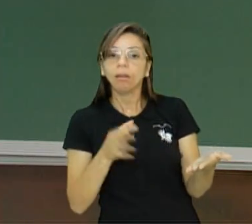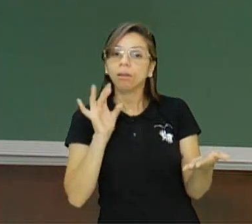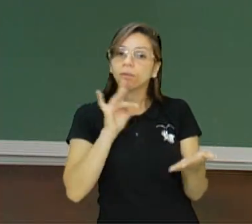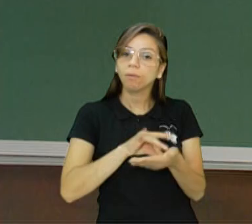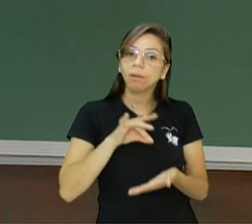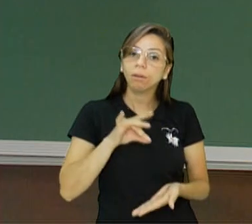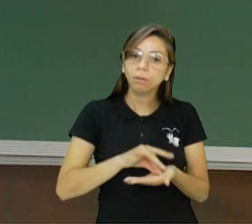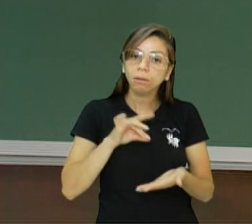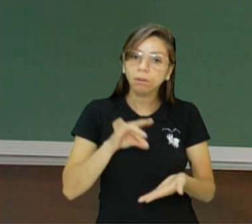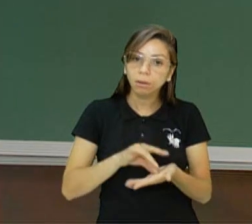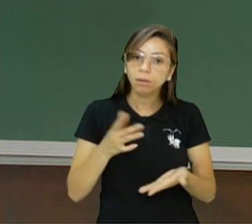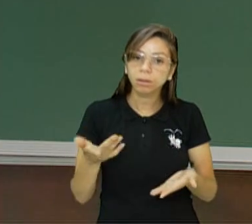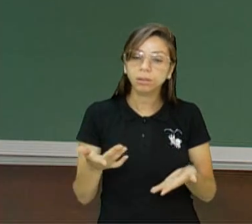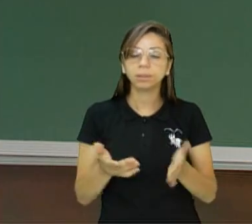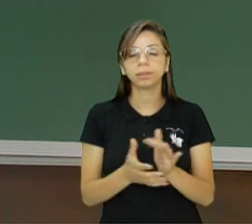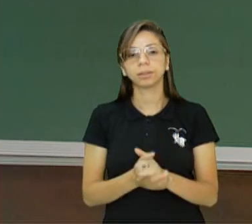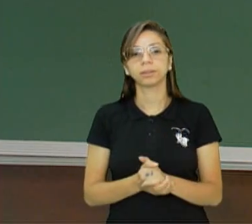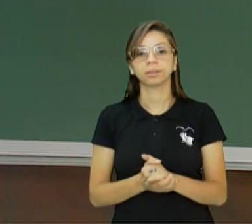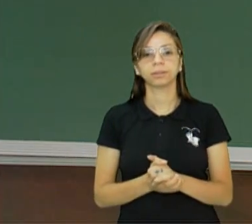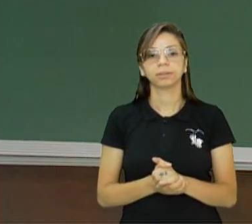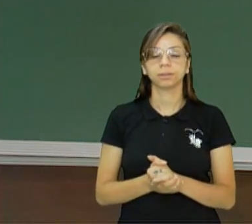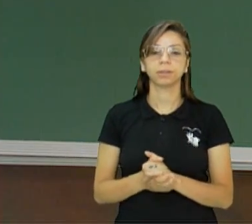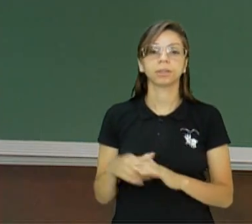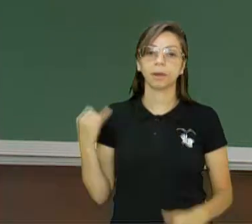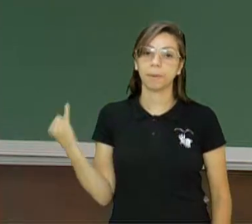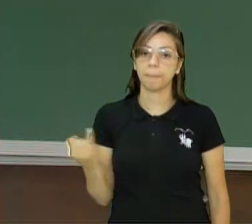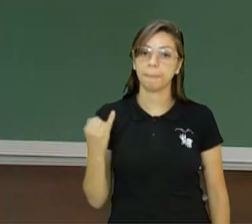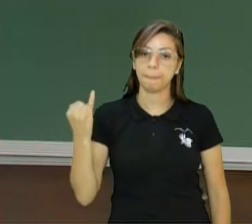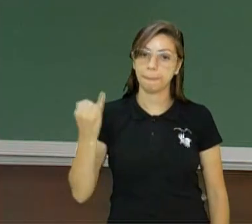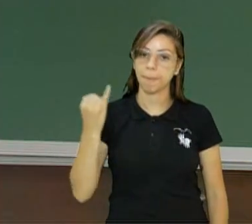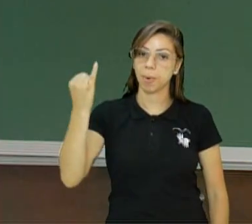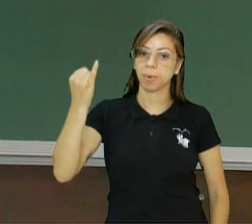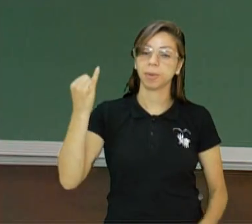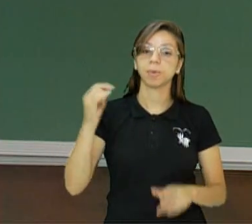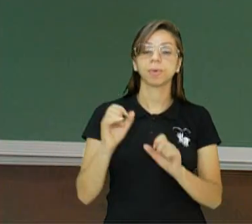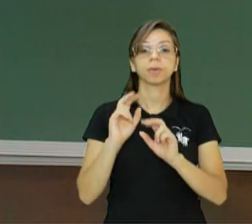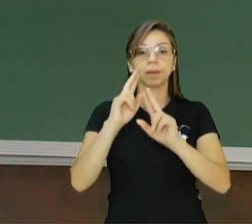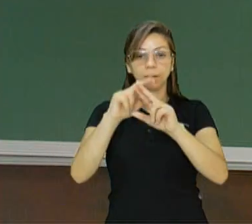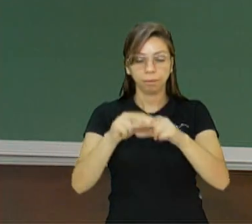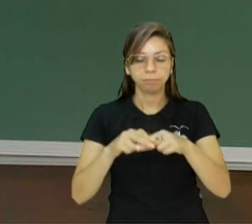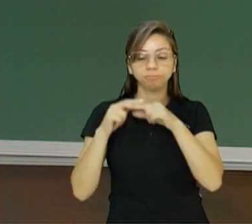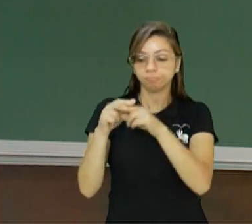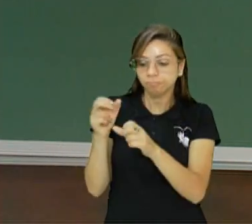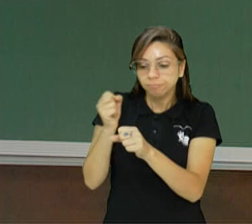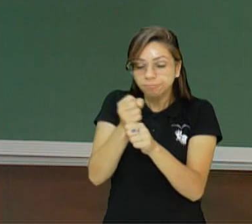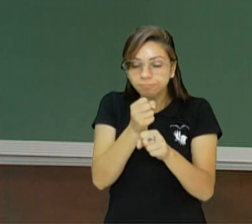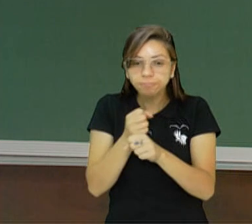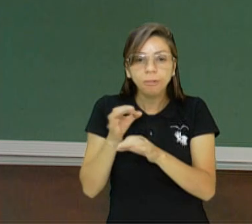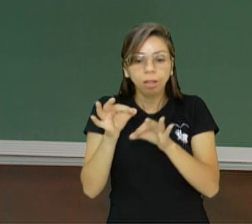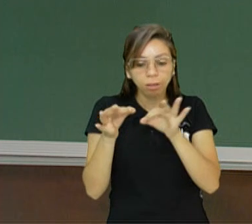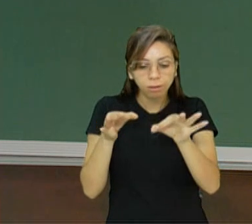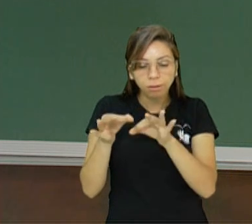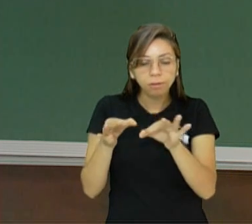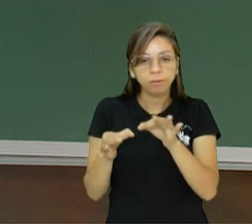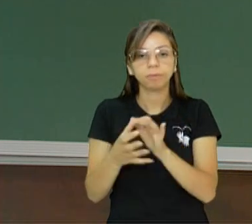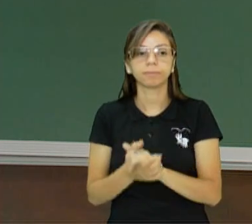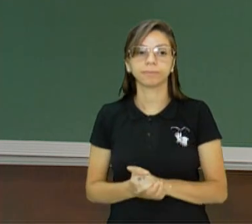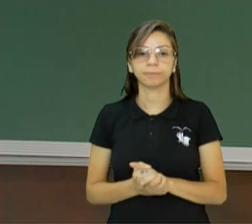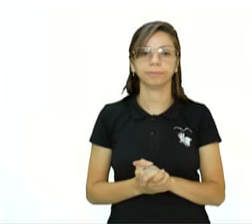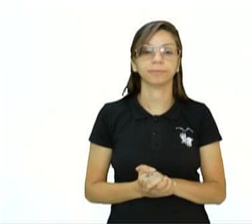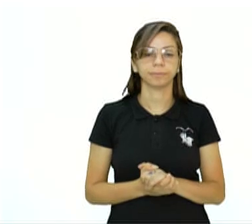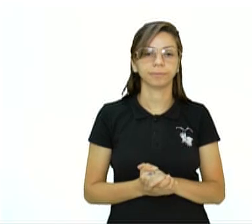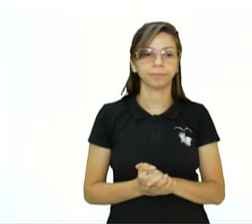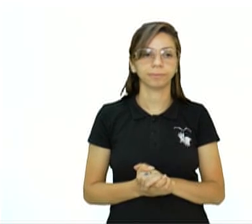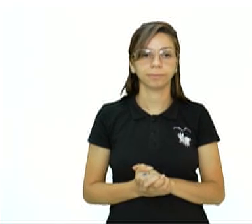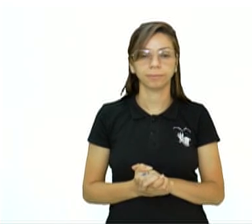está explicando para vocês. Essa é a importância de se construir, tá bom? Vamos para o próximo aqui então, ó,